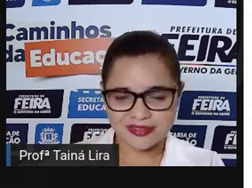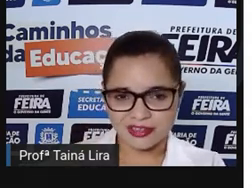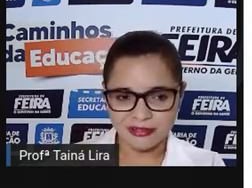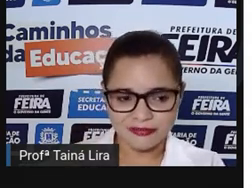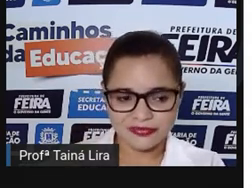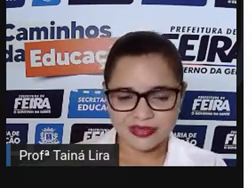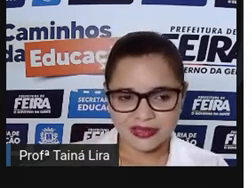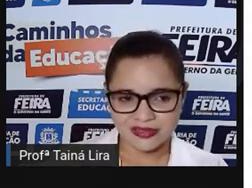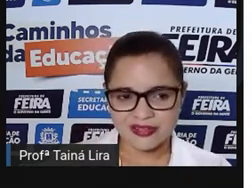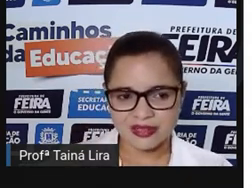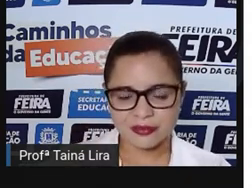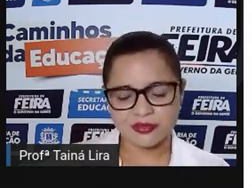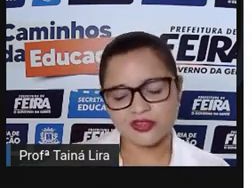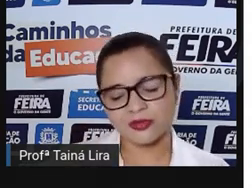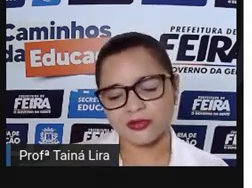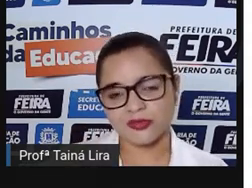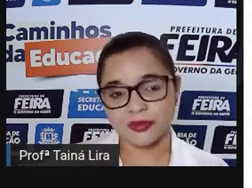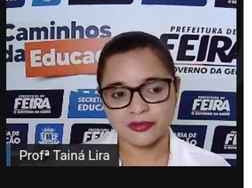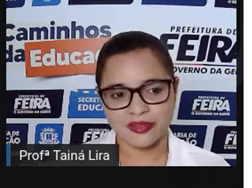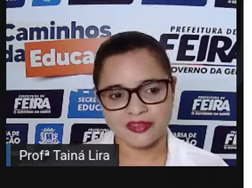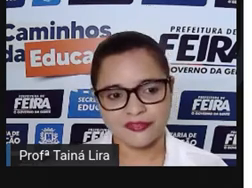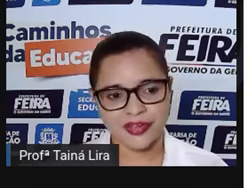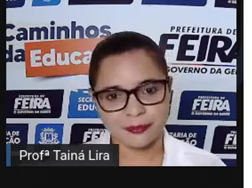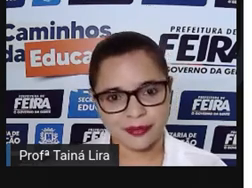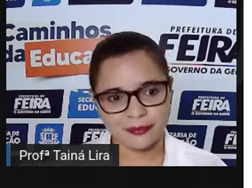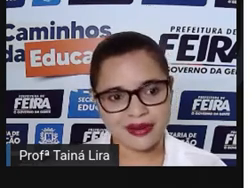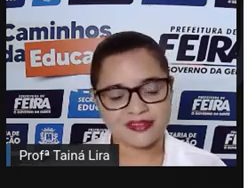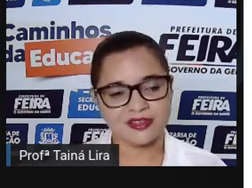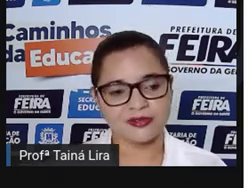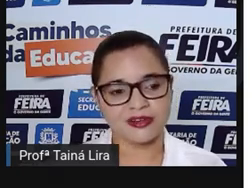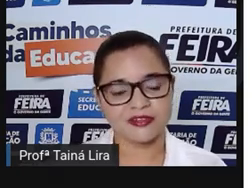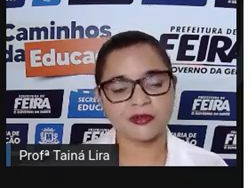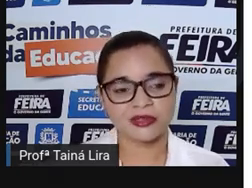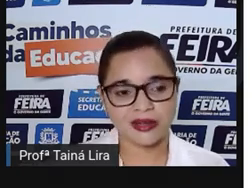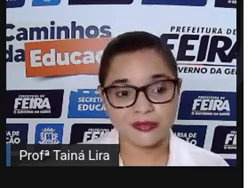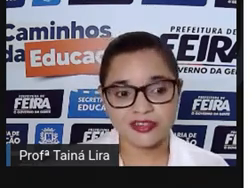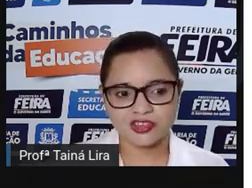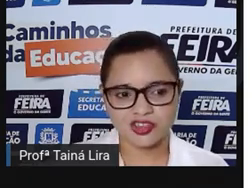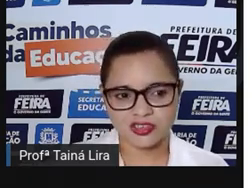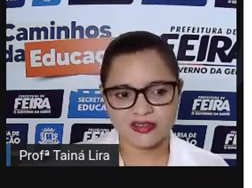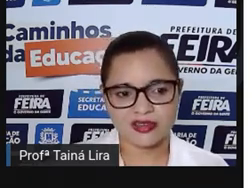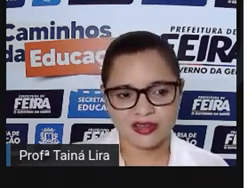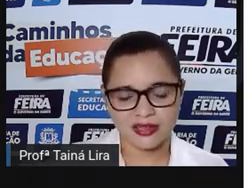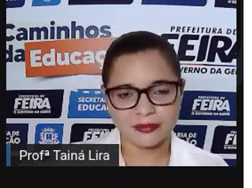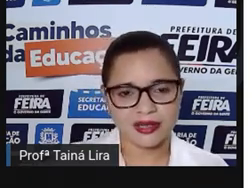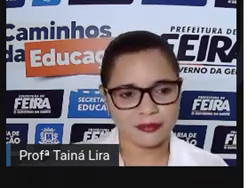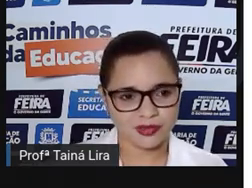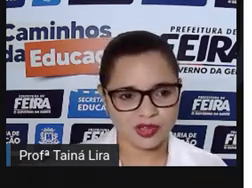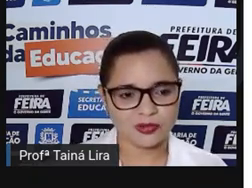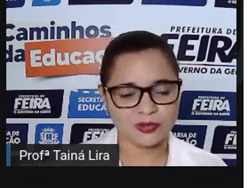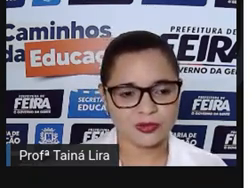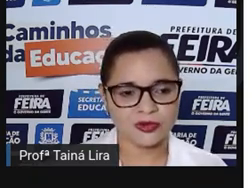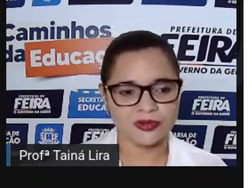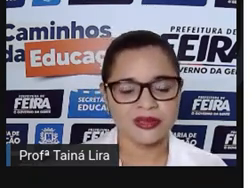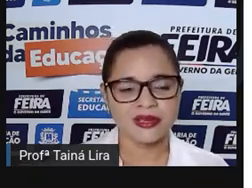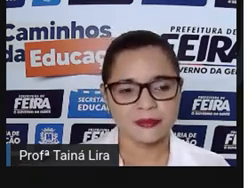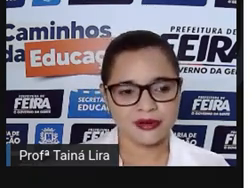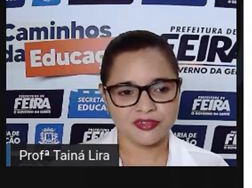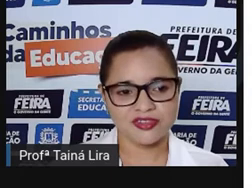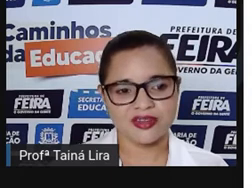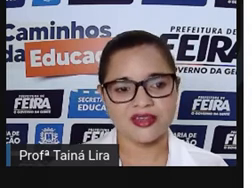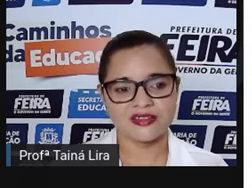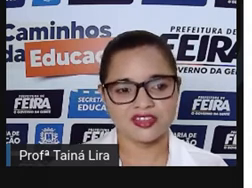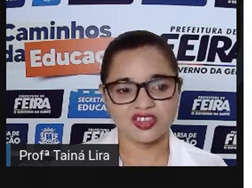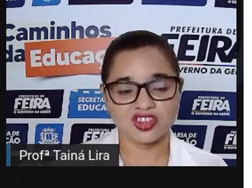aqui no Brasil? Vocês lembram disso quando os portugueses vieram para o Brasil, que eles encontraram os indígenas aqui? Lembra que a Pró já contou